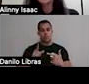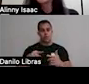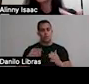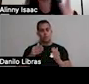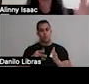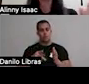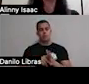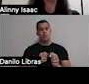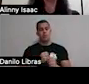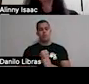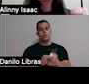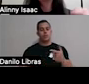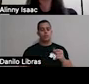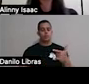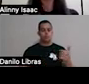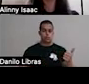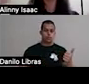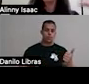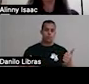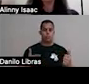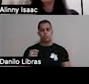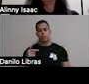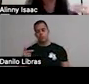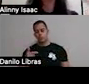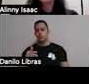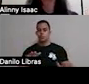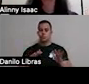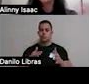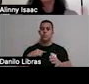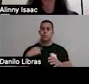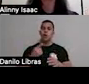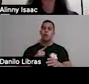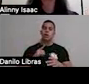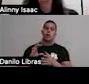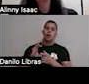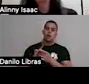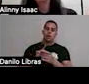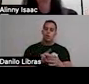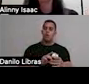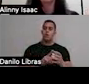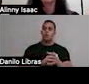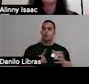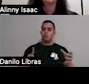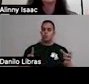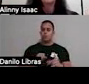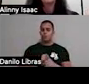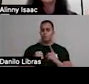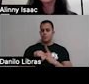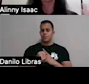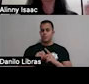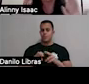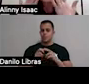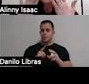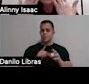entre 2021 e 2022, onde a gente ainda estava vindo de um contexto também de isolamento social, né, por conta da pandemia.